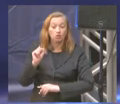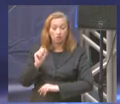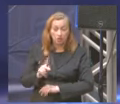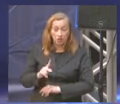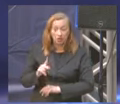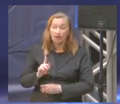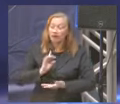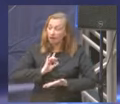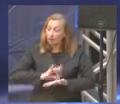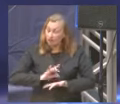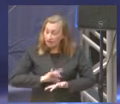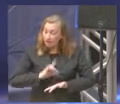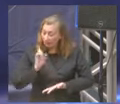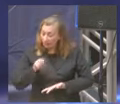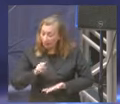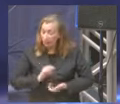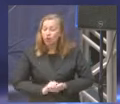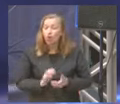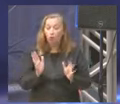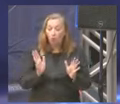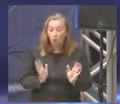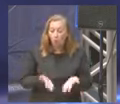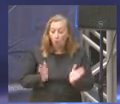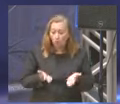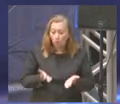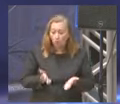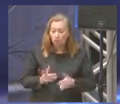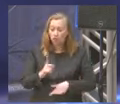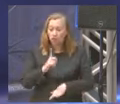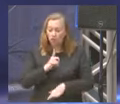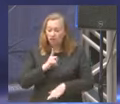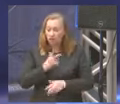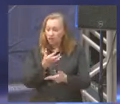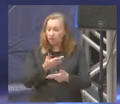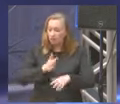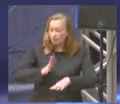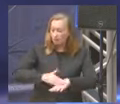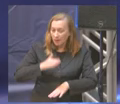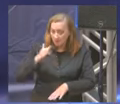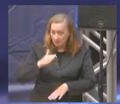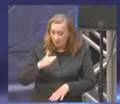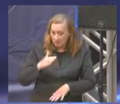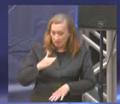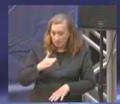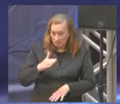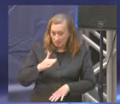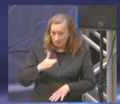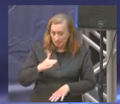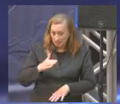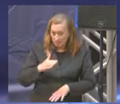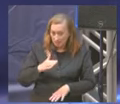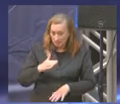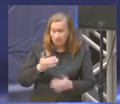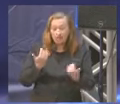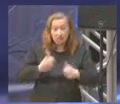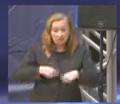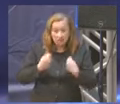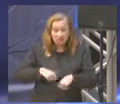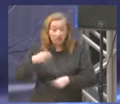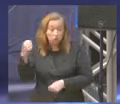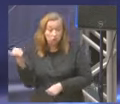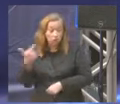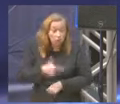verdade é assim, hoje a gente já tem muito mais demanda do que eu tenho